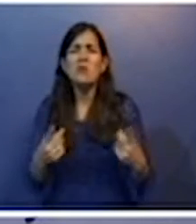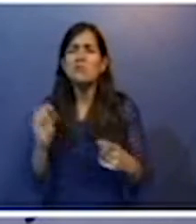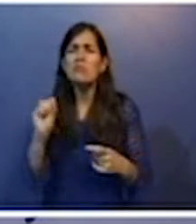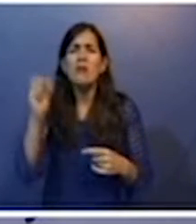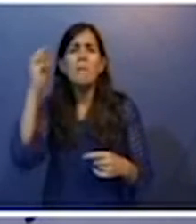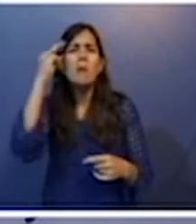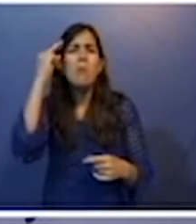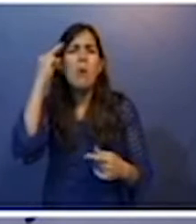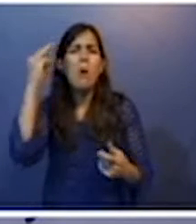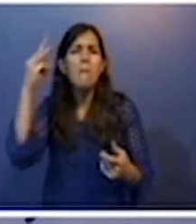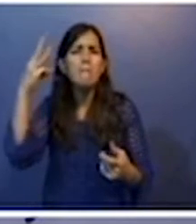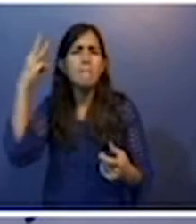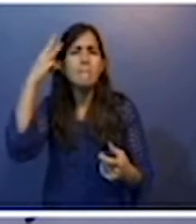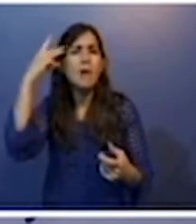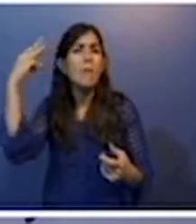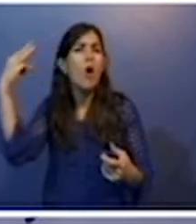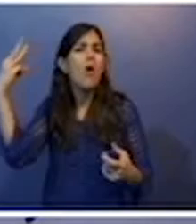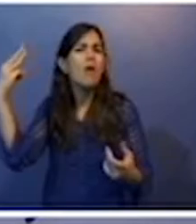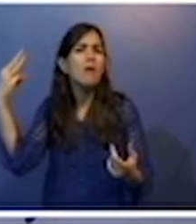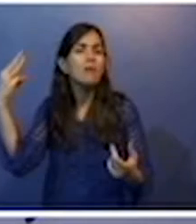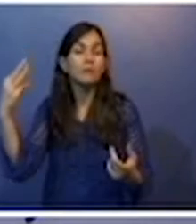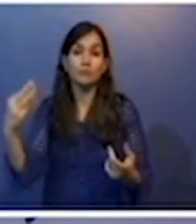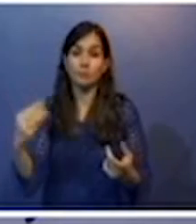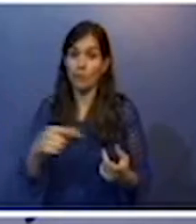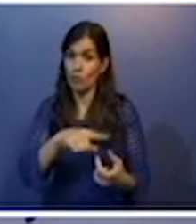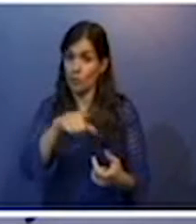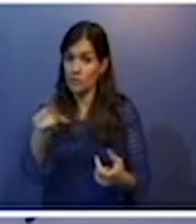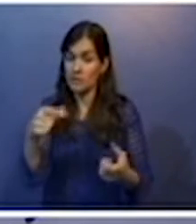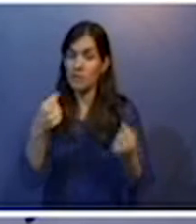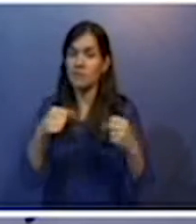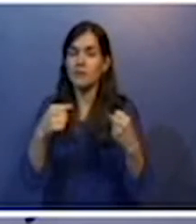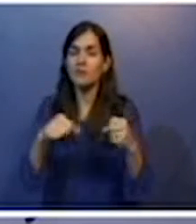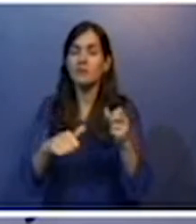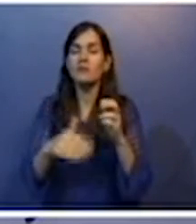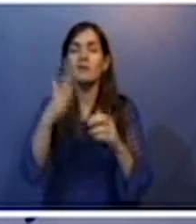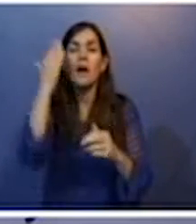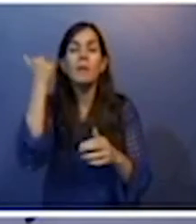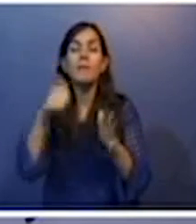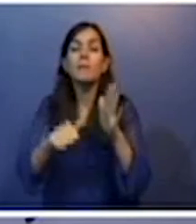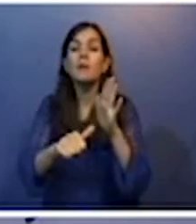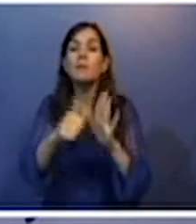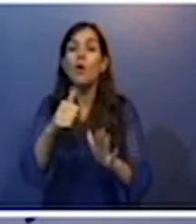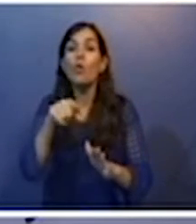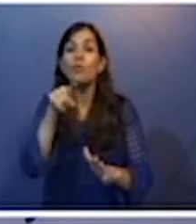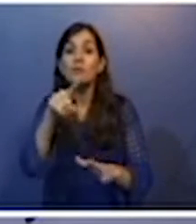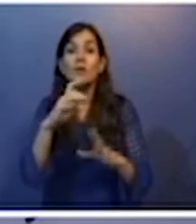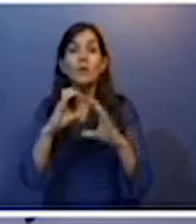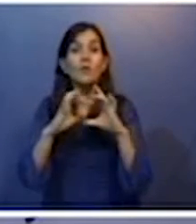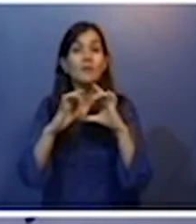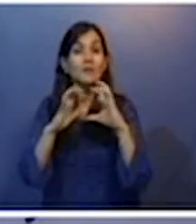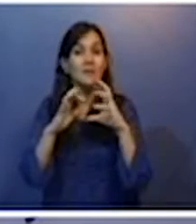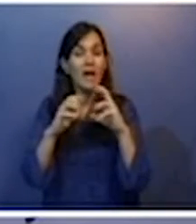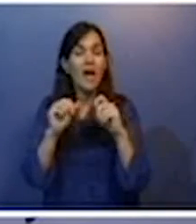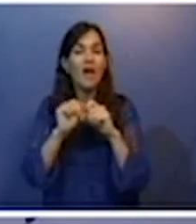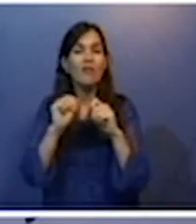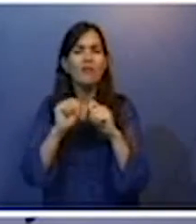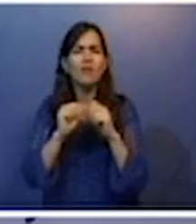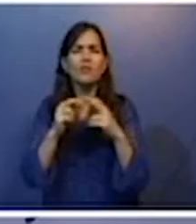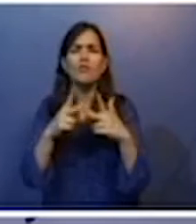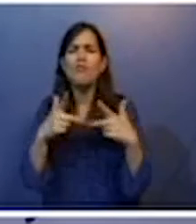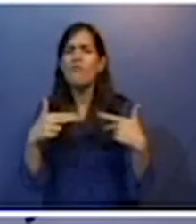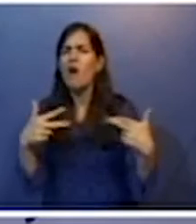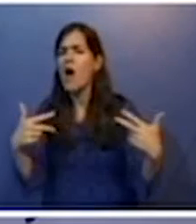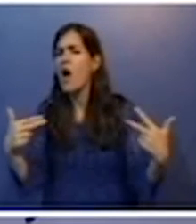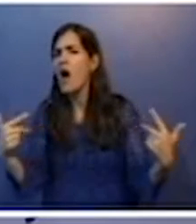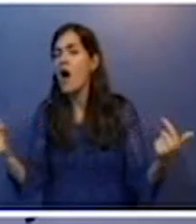memórias? Para responder a essa pergunta, você precisa saber primeiro que seu cérebro é formado por bilhões de